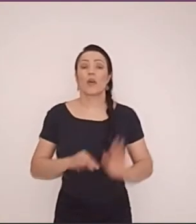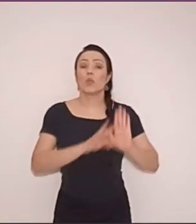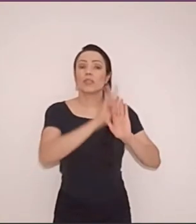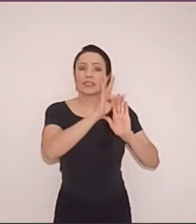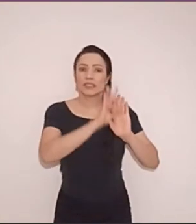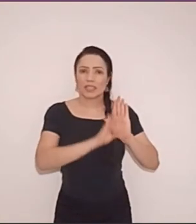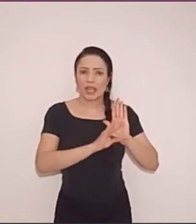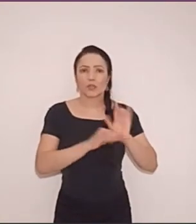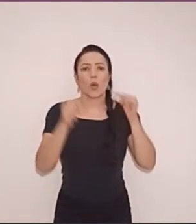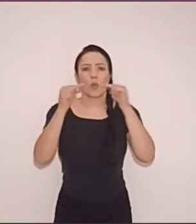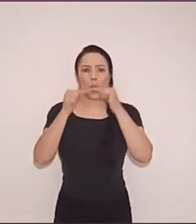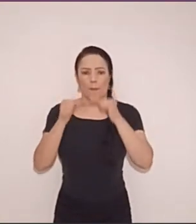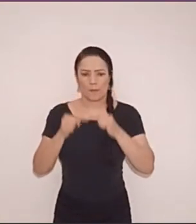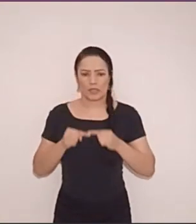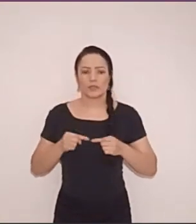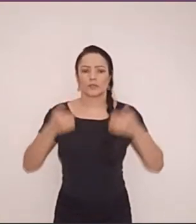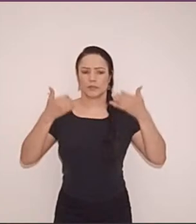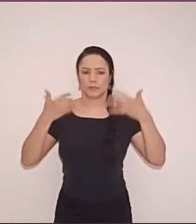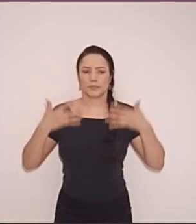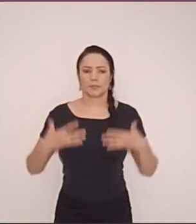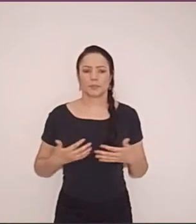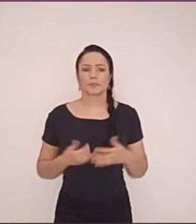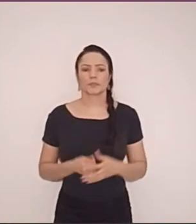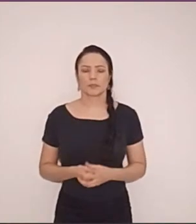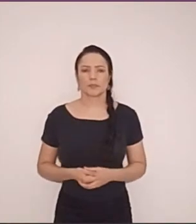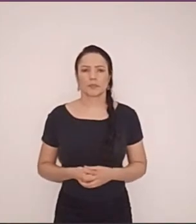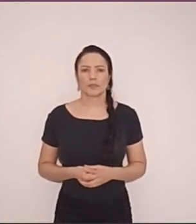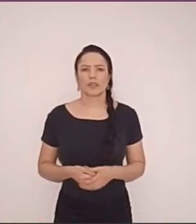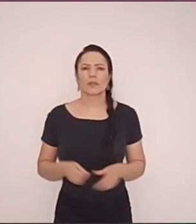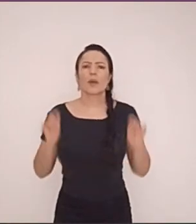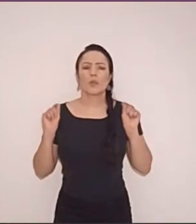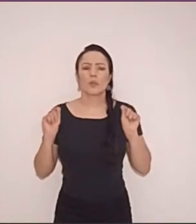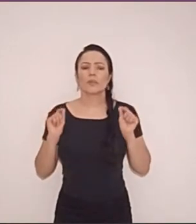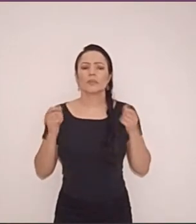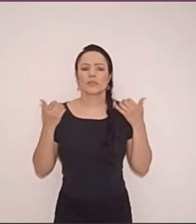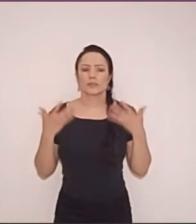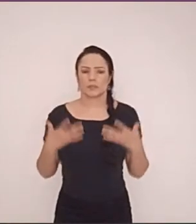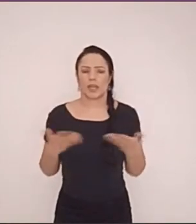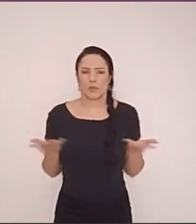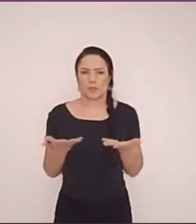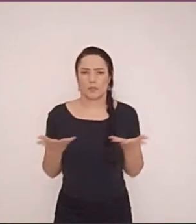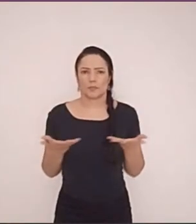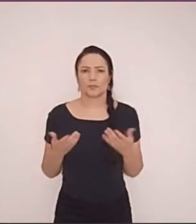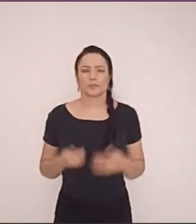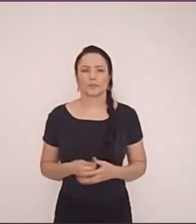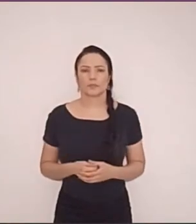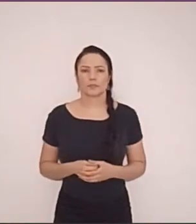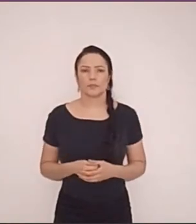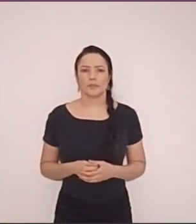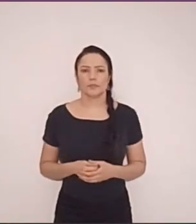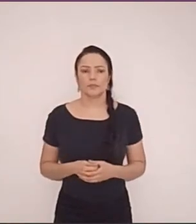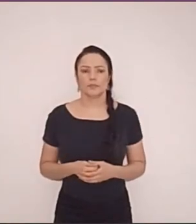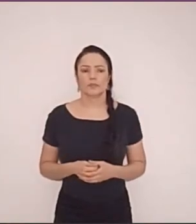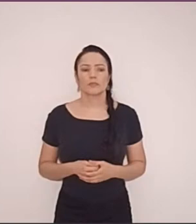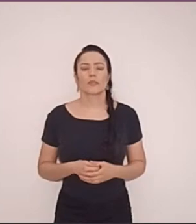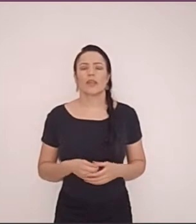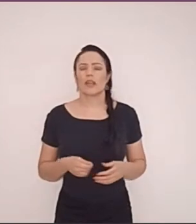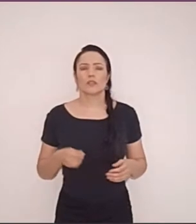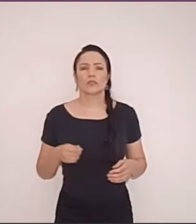diálogo um pouquinho que eu vou falar mas o que é mesmo que eu quero dizer para nós agora é super